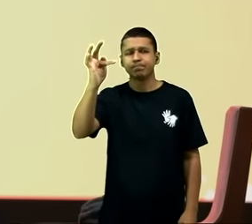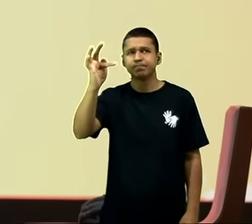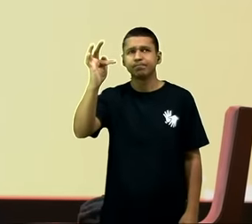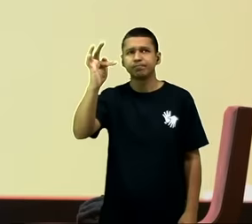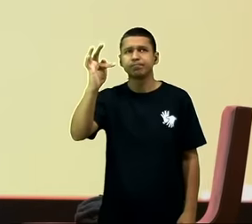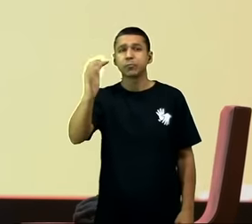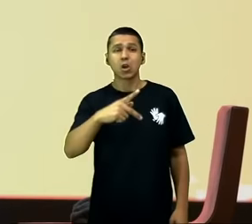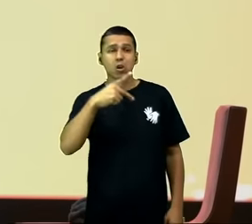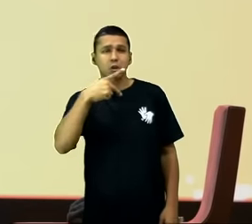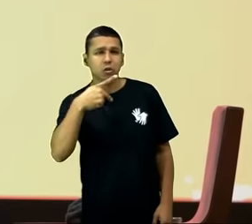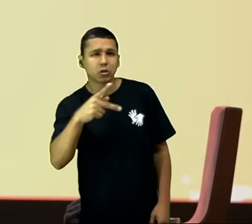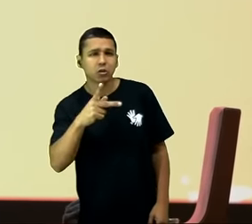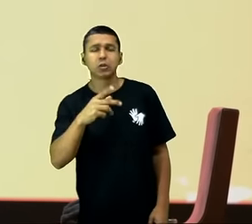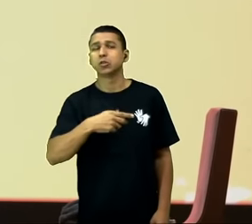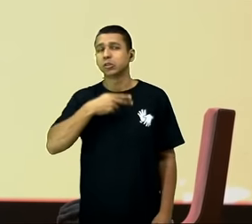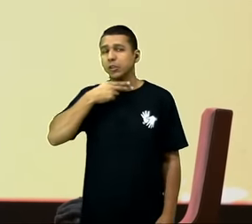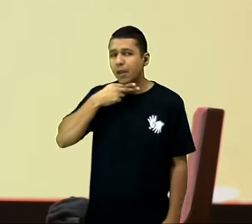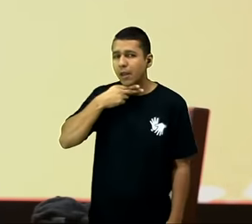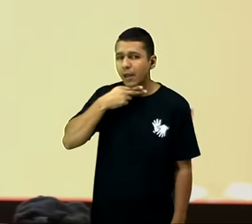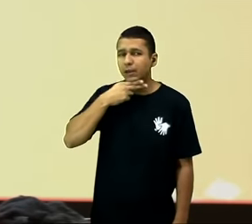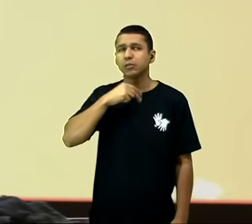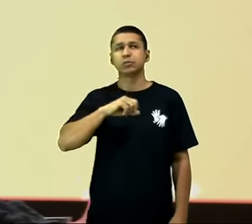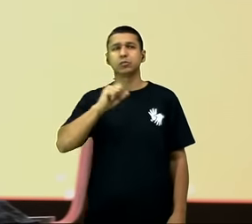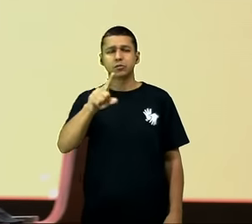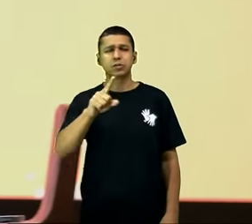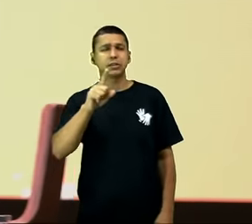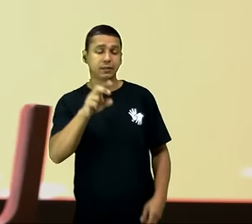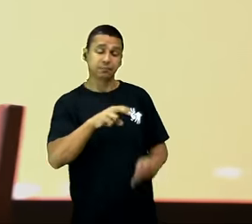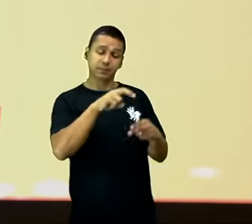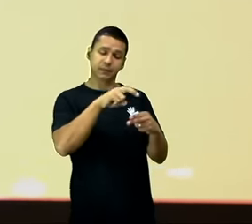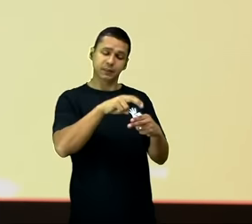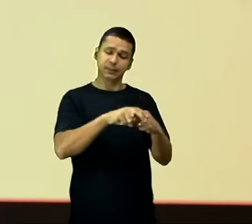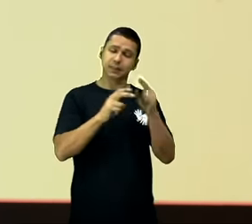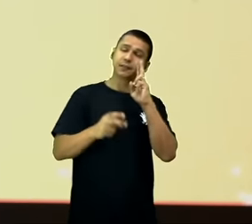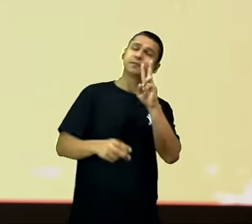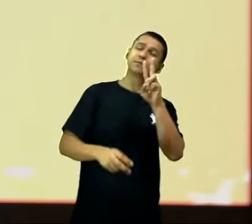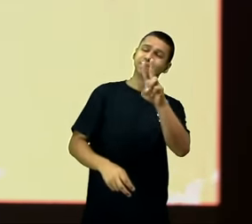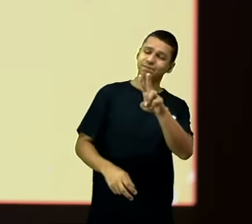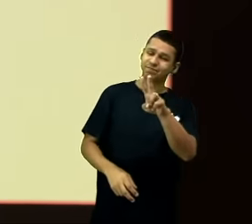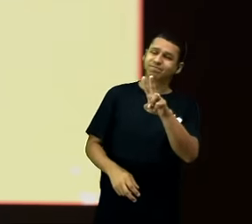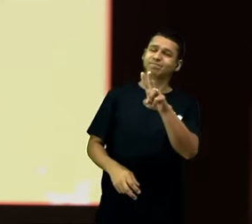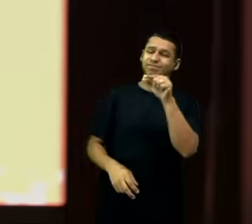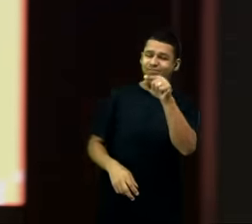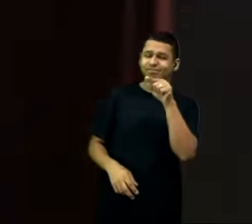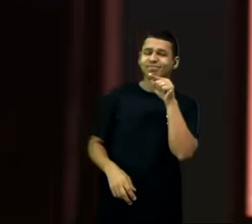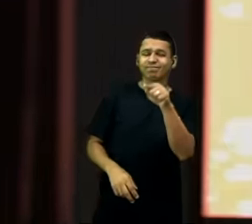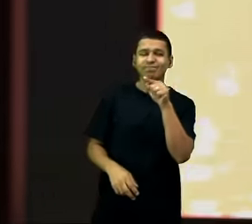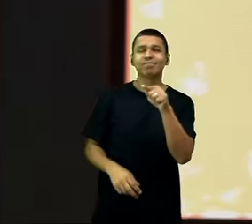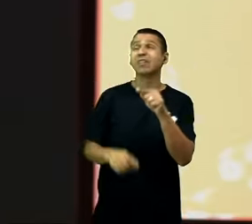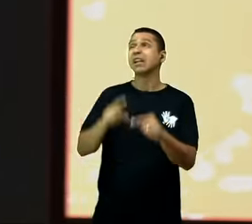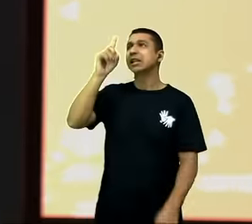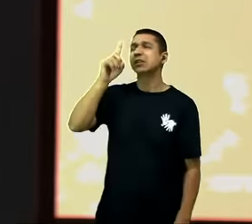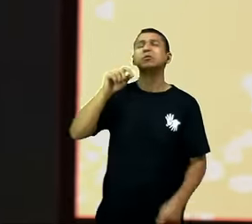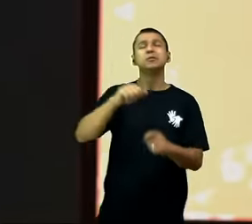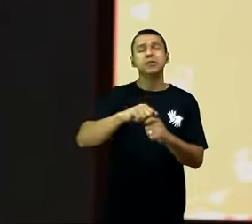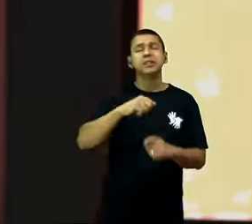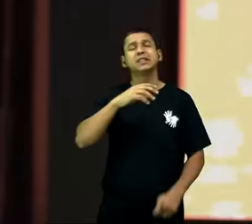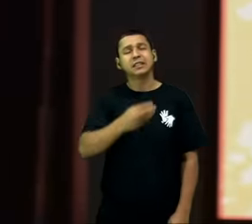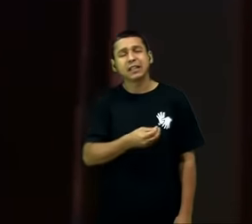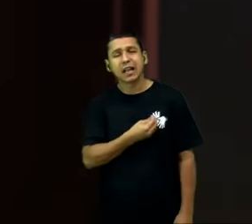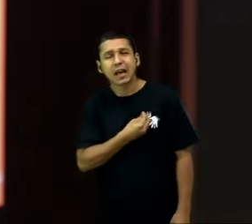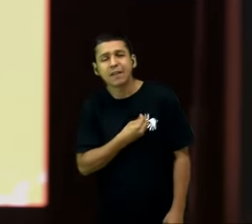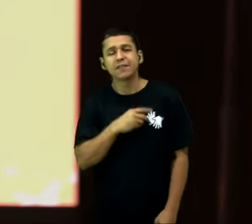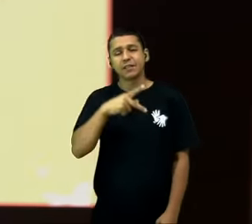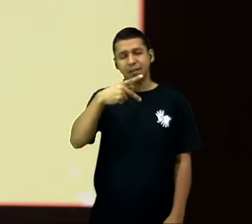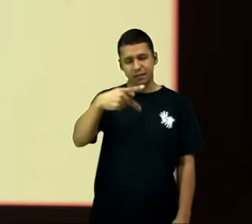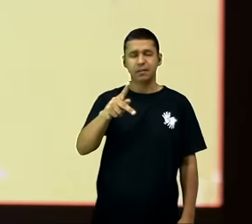colher das tuas sementes. E você vai sentar e vai se alegrar e vai dizer: está lá, olha, olha o que Deus fez na vida desse menino. Lá atrás Deus tinha me prometido o